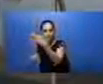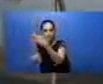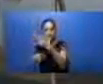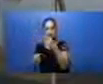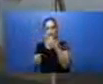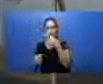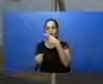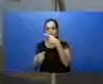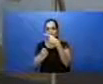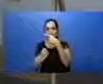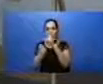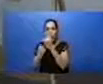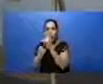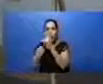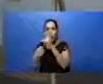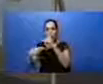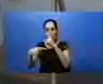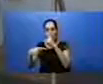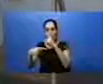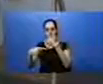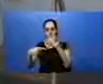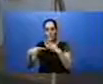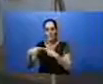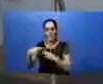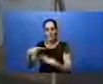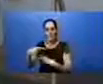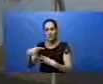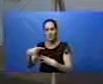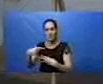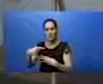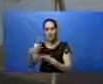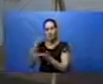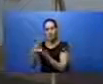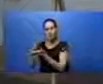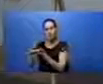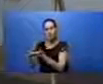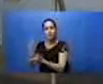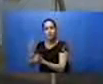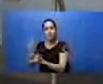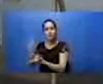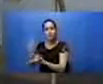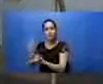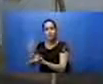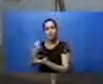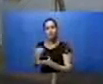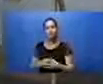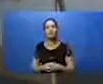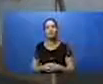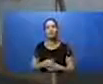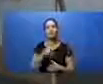1/3, dividi em 3 partes, peguei a primeira.